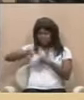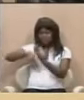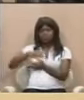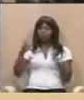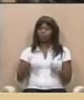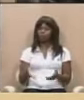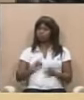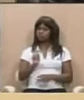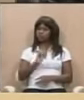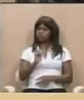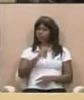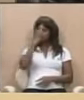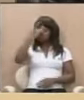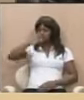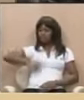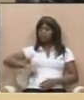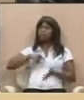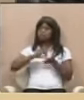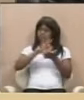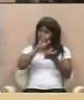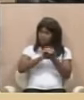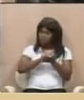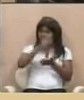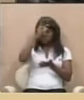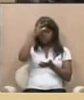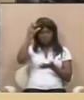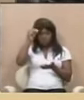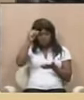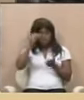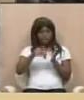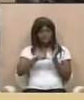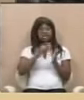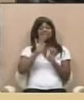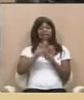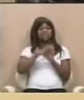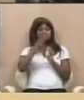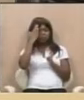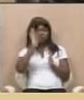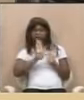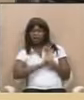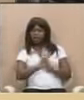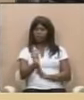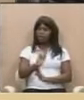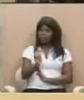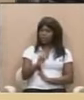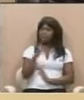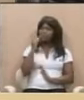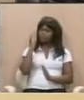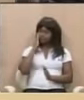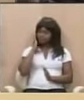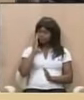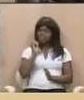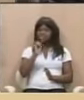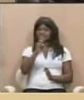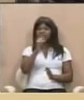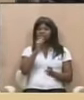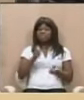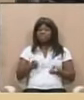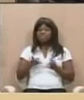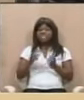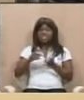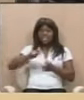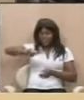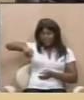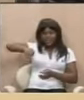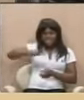Hoje não. Hoje a pessoa tem que ter um cadastro dentro da prefeitura, um antecedente criminal, tem que ter todo um histórico para poder vender. Nem que for vender torneira